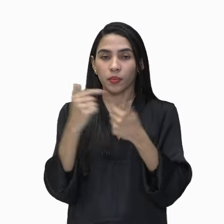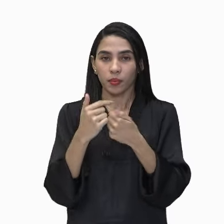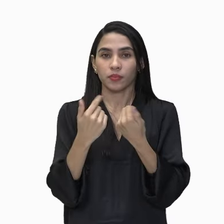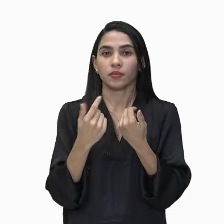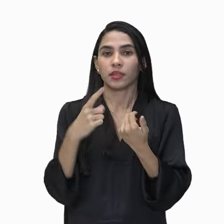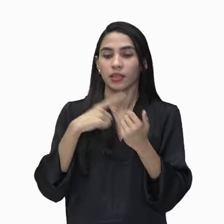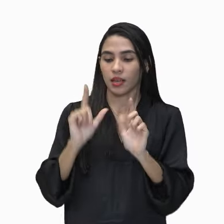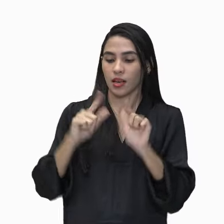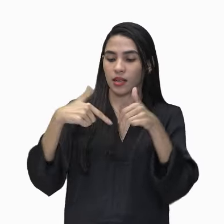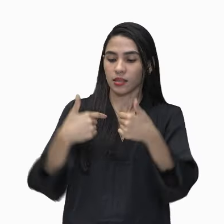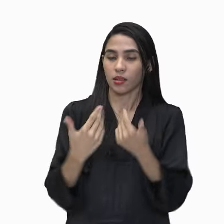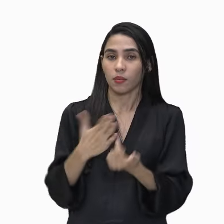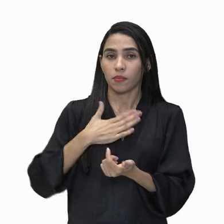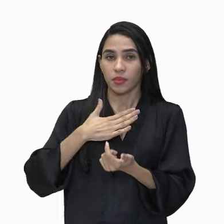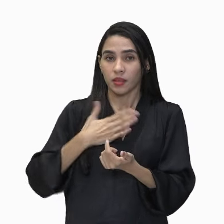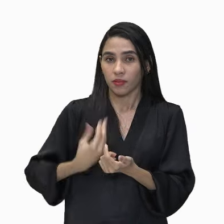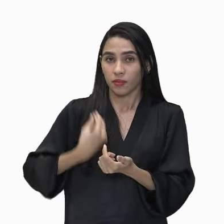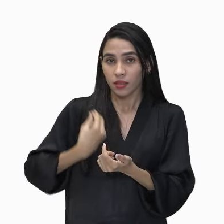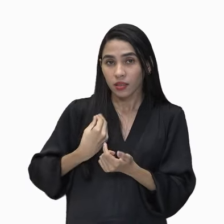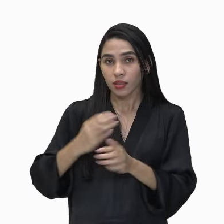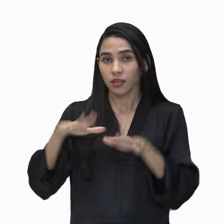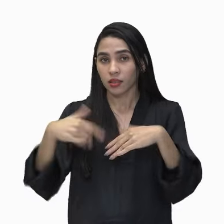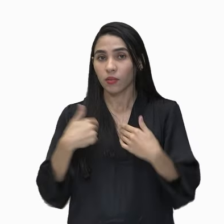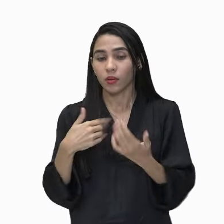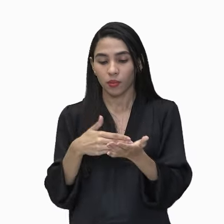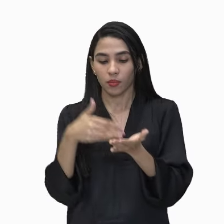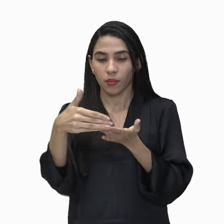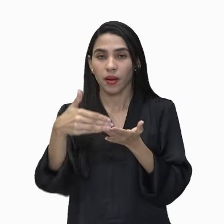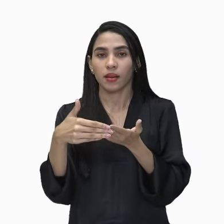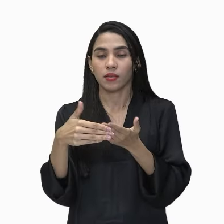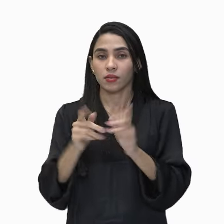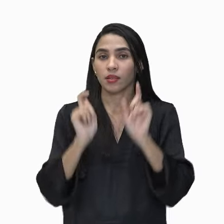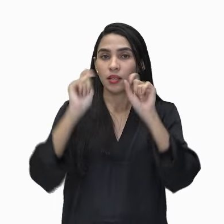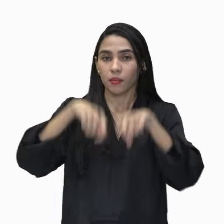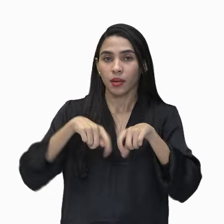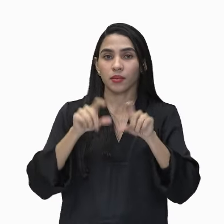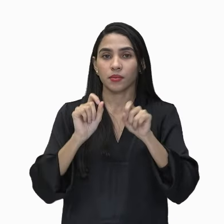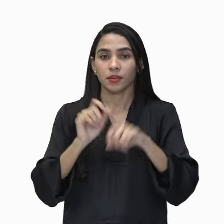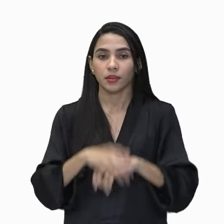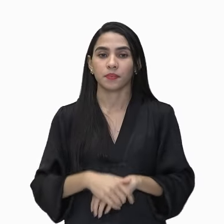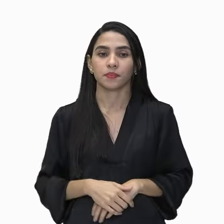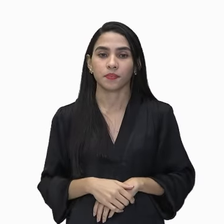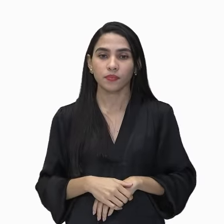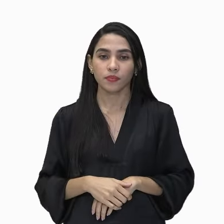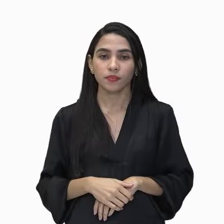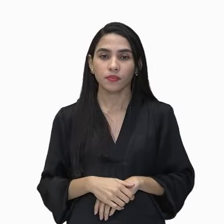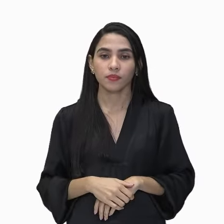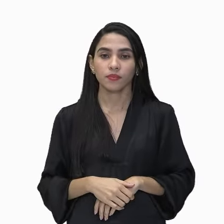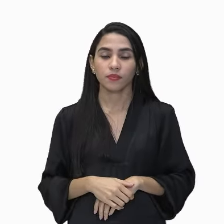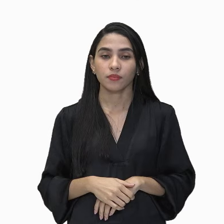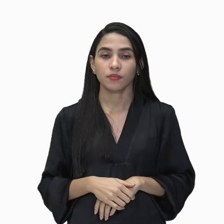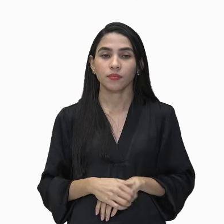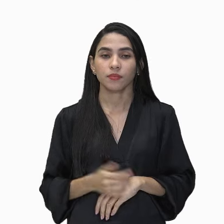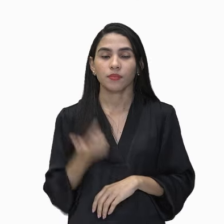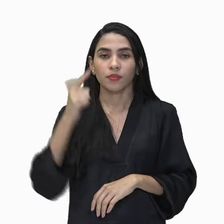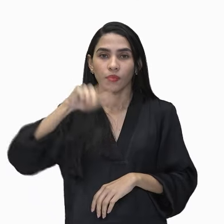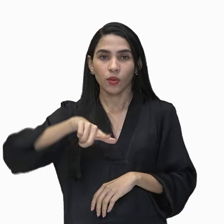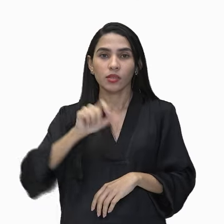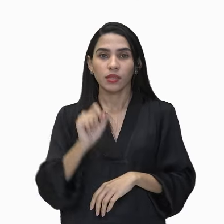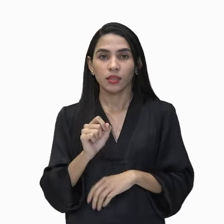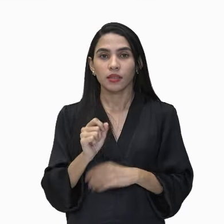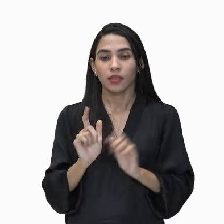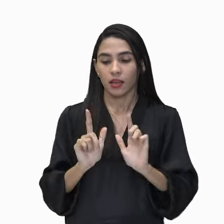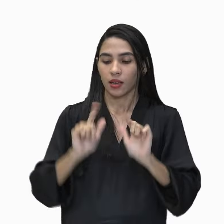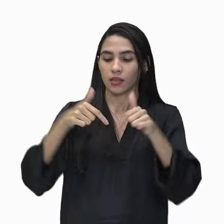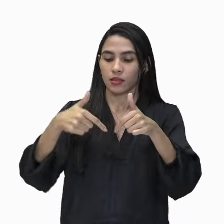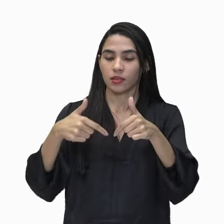agem sobre mim, então eu começo a ser capaz de chegar, de